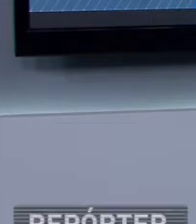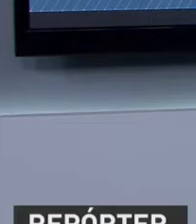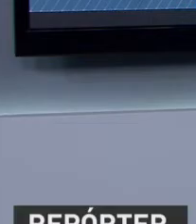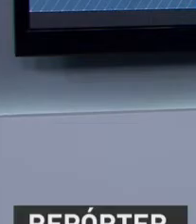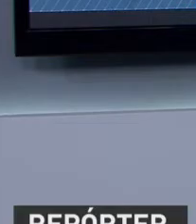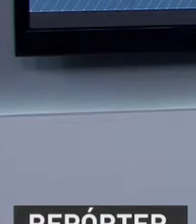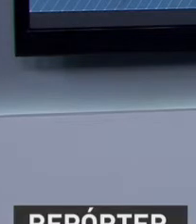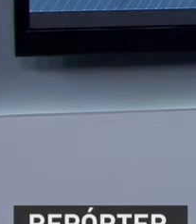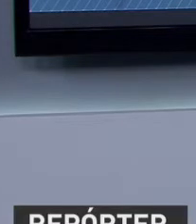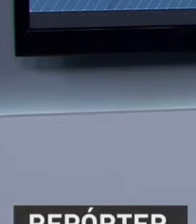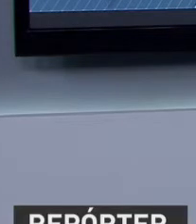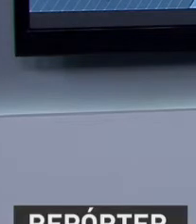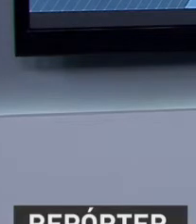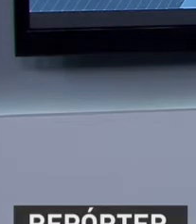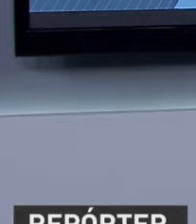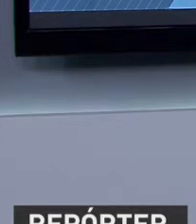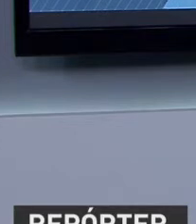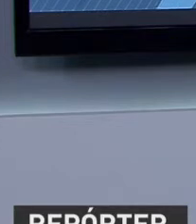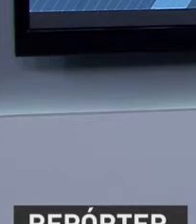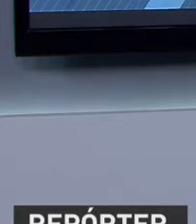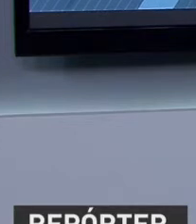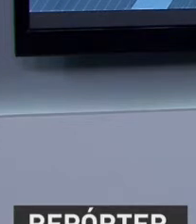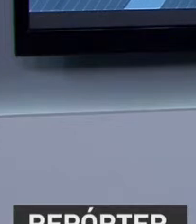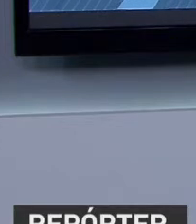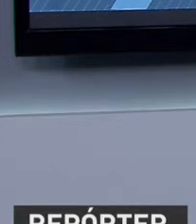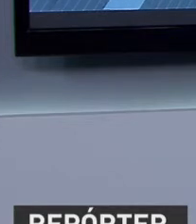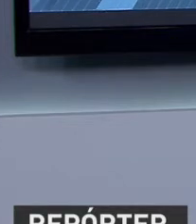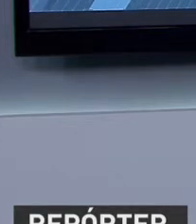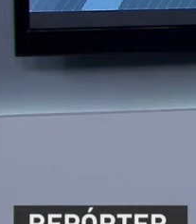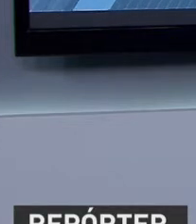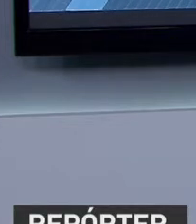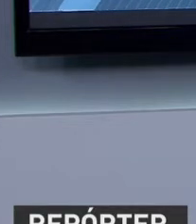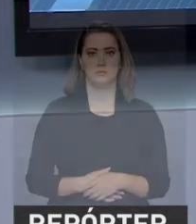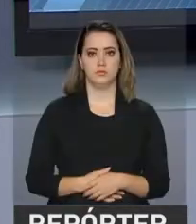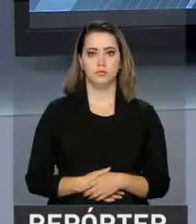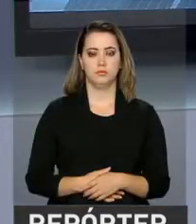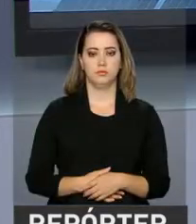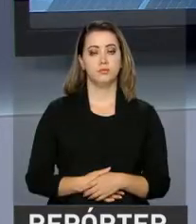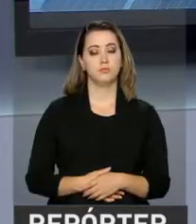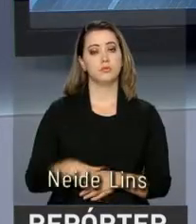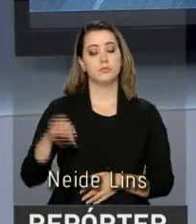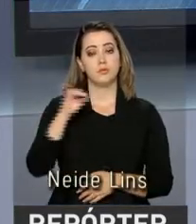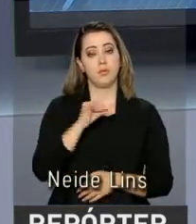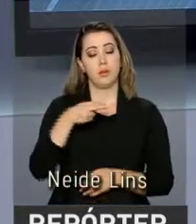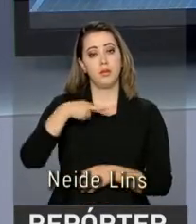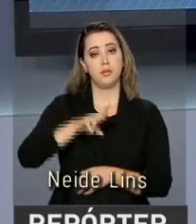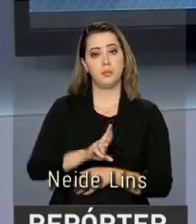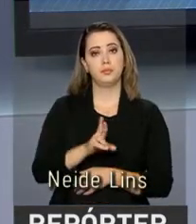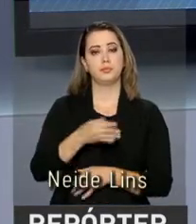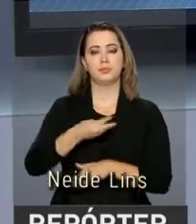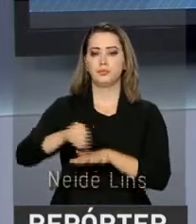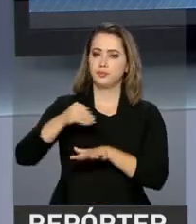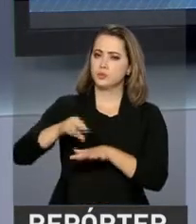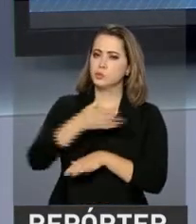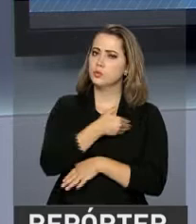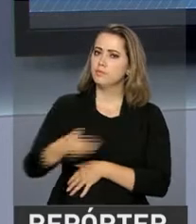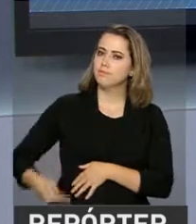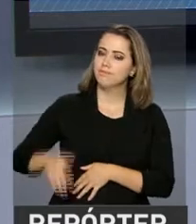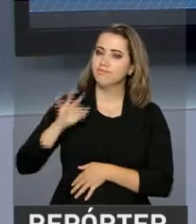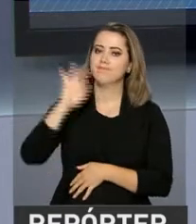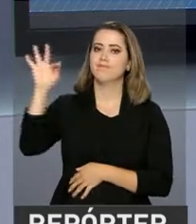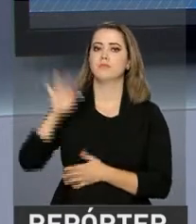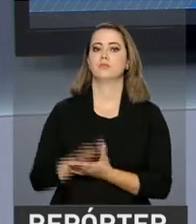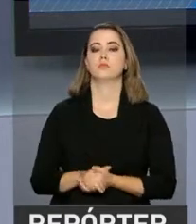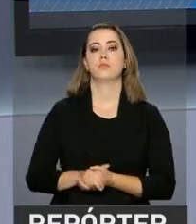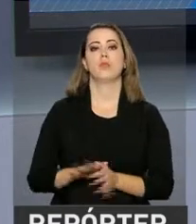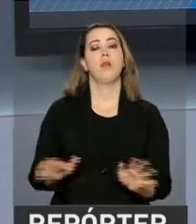olá boa tarde começa agora mais uma edição do repórter nbr e as notícias do governo federal a produção da indústria